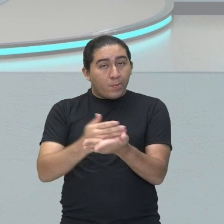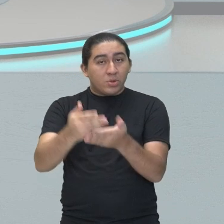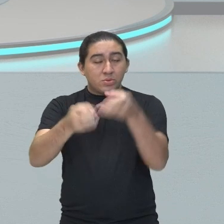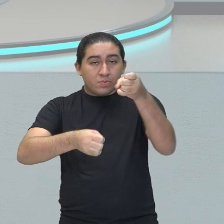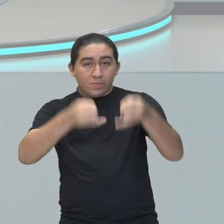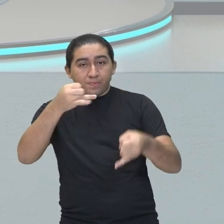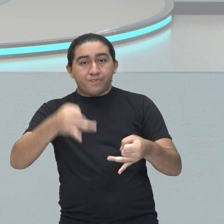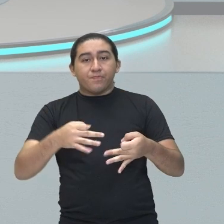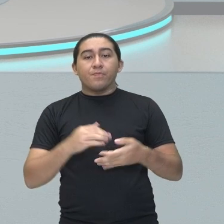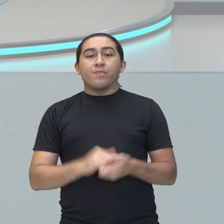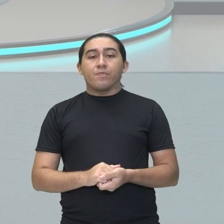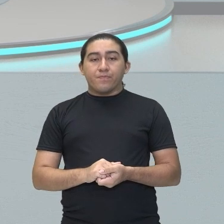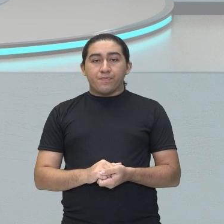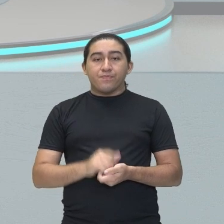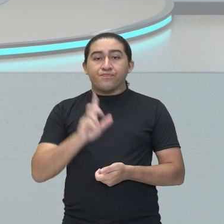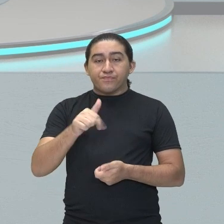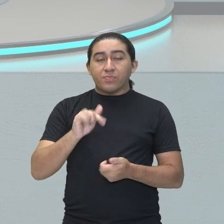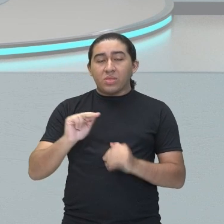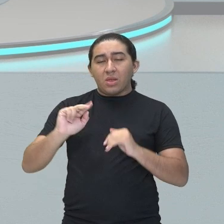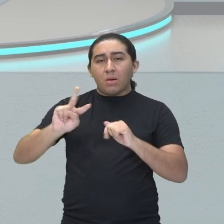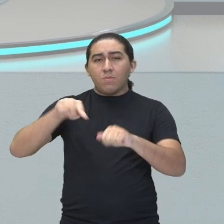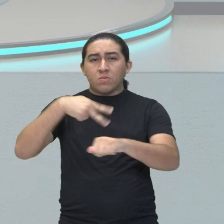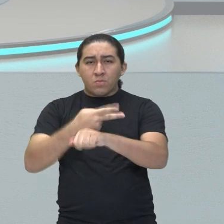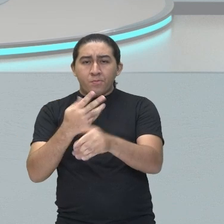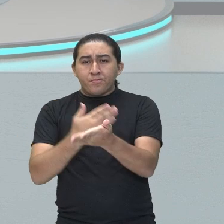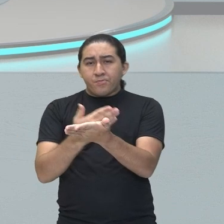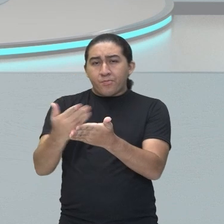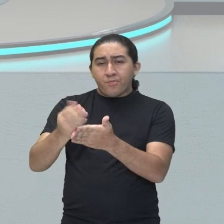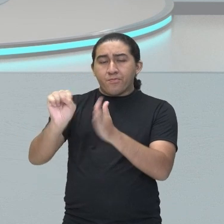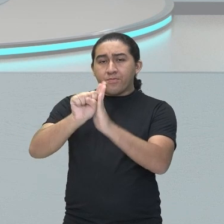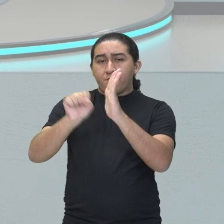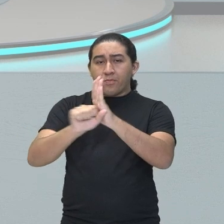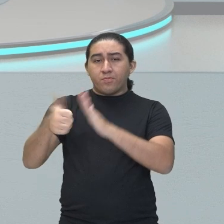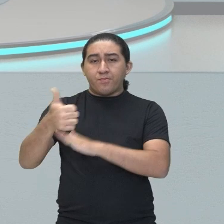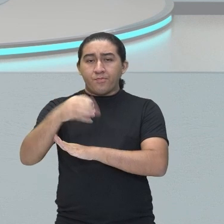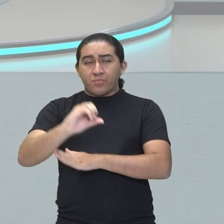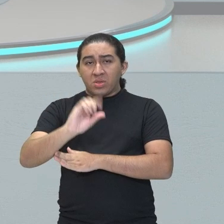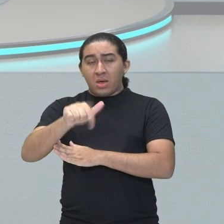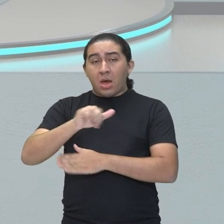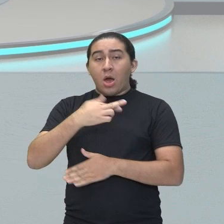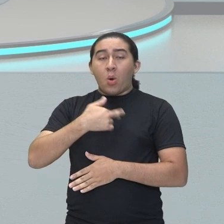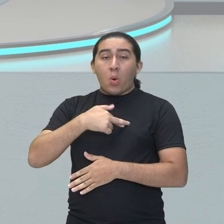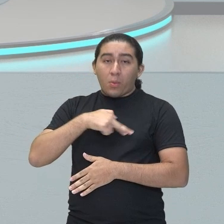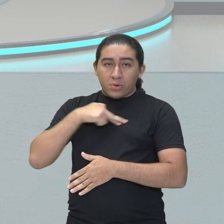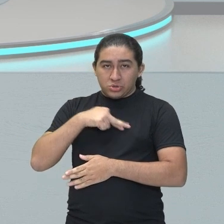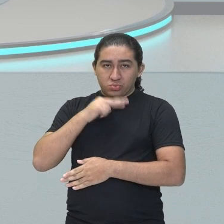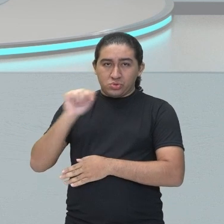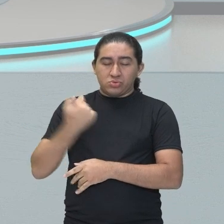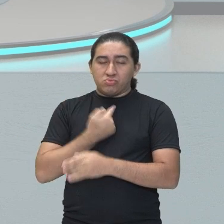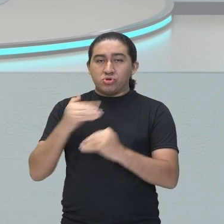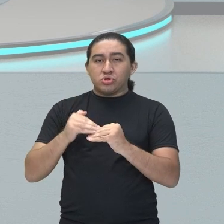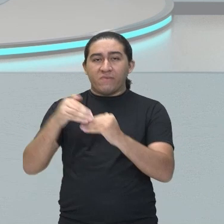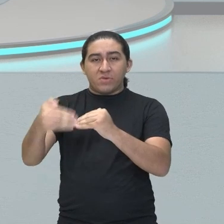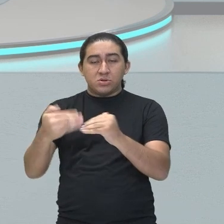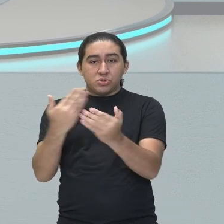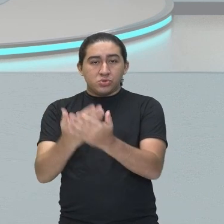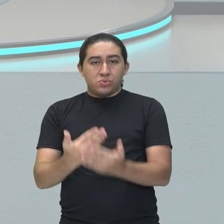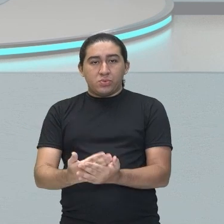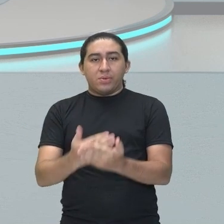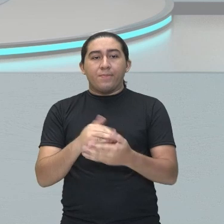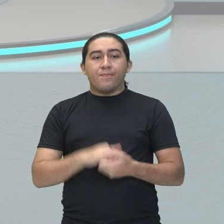século XIX pelos escritores românticos, que é o período literário que vamos estudar mais à frente. O episódio